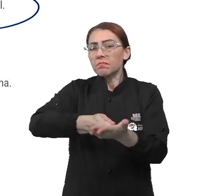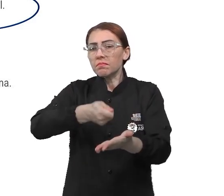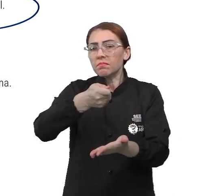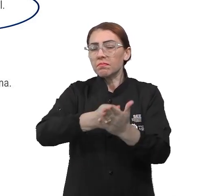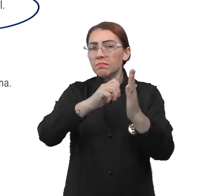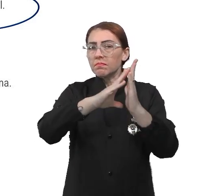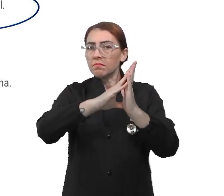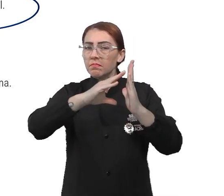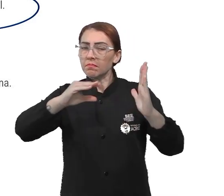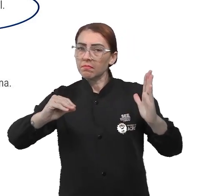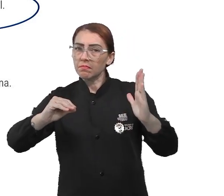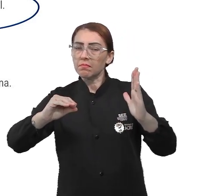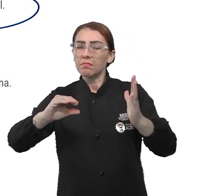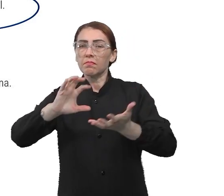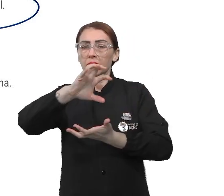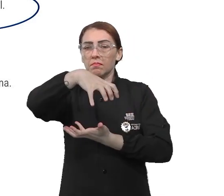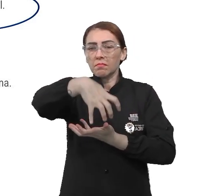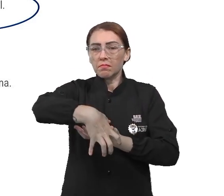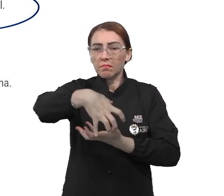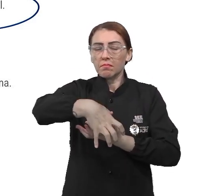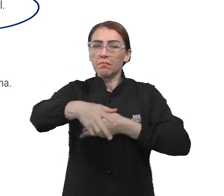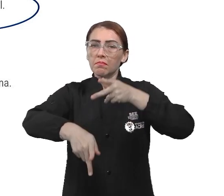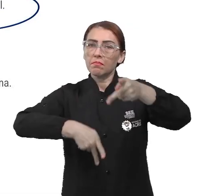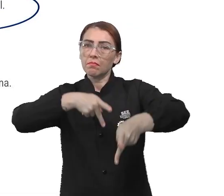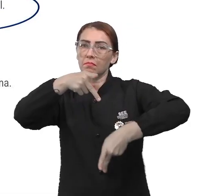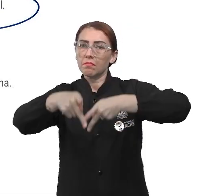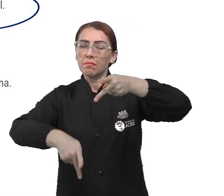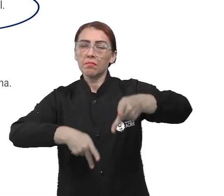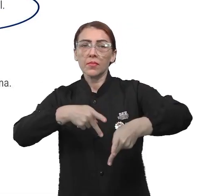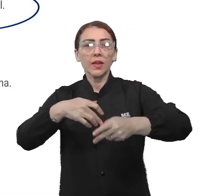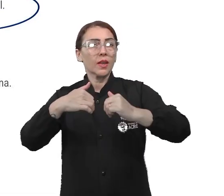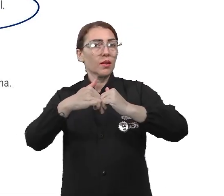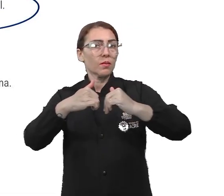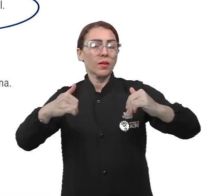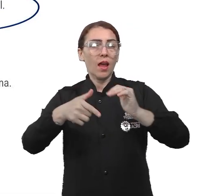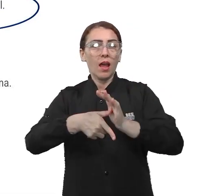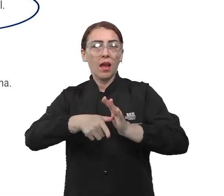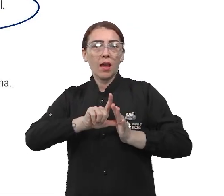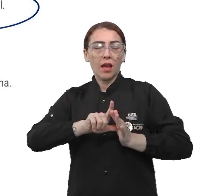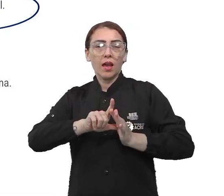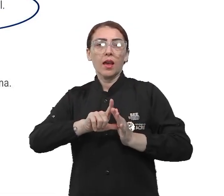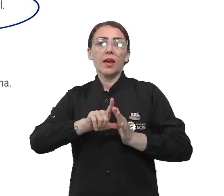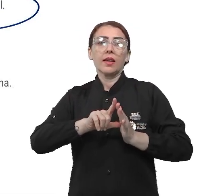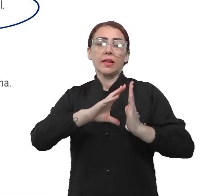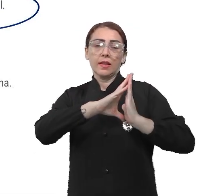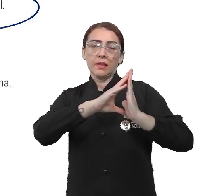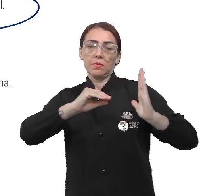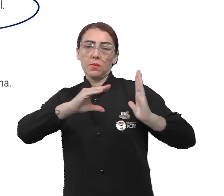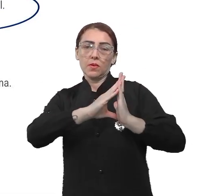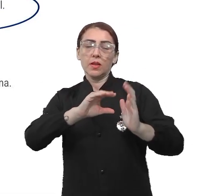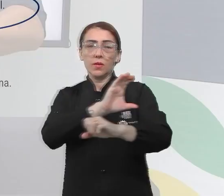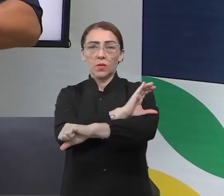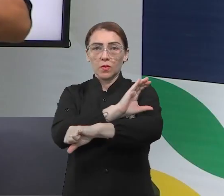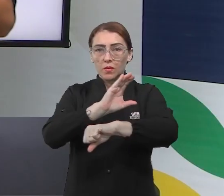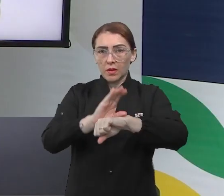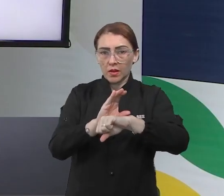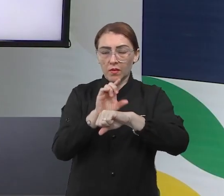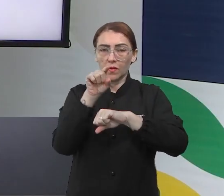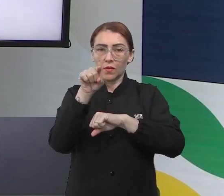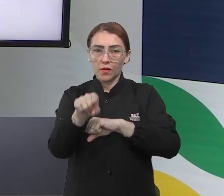modelos ocidentais sobre povos que não partilhavam antes desses modelos culturais. Então,